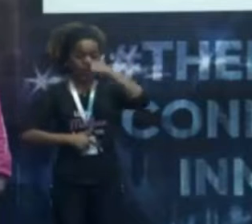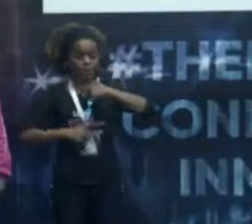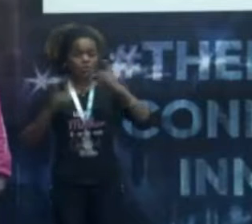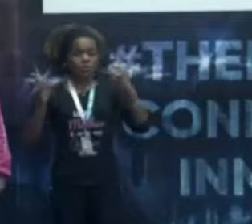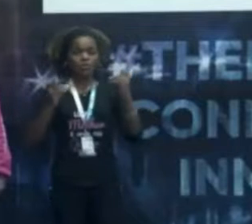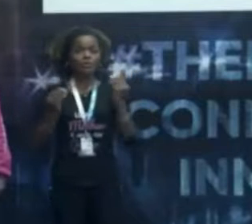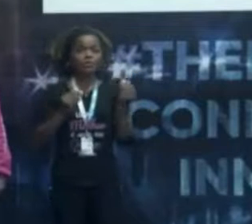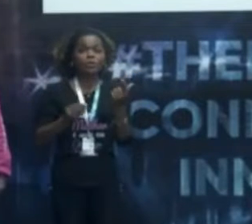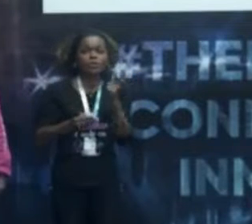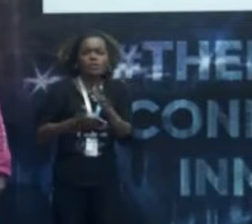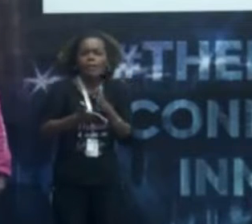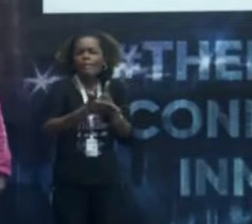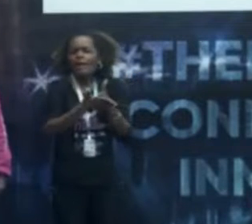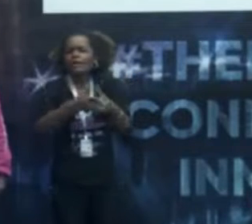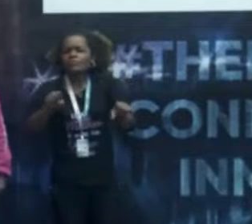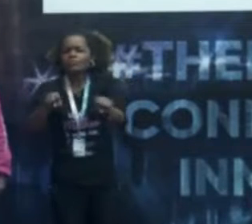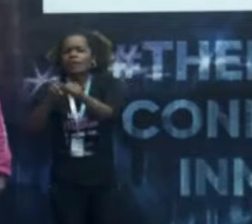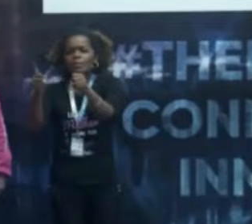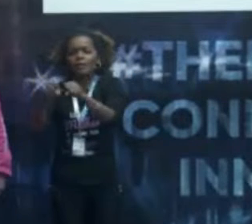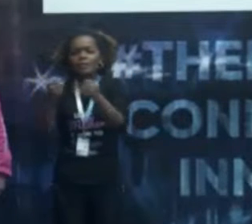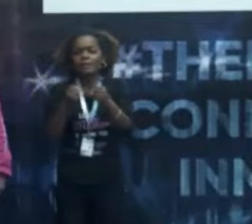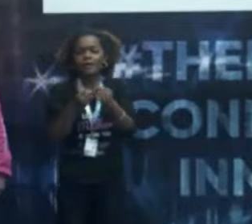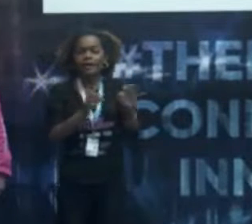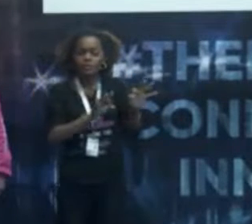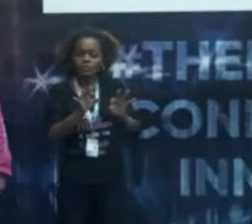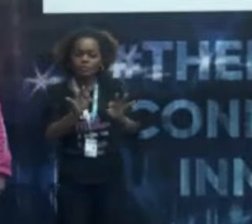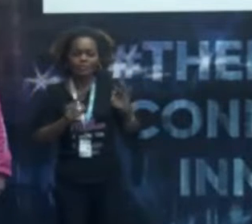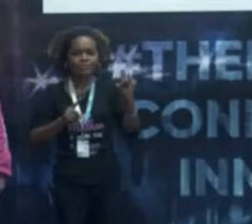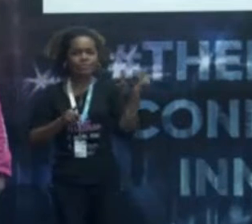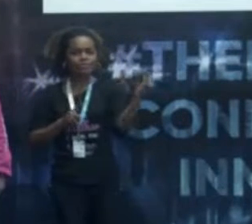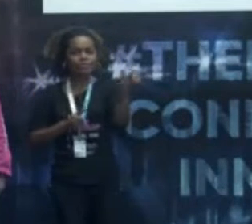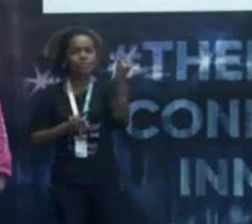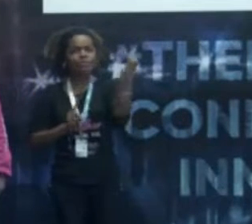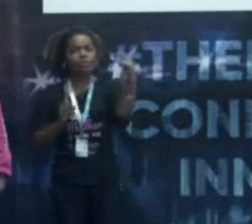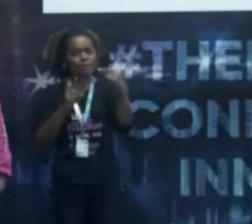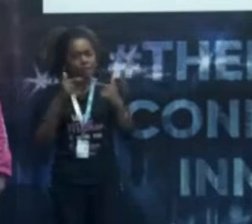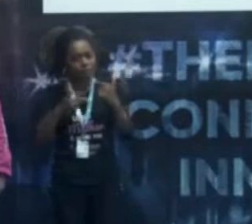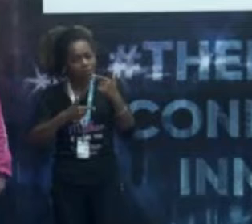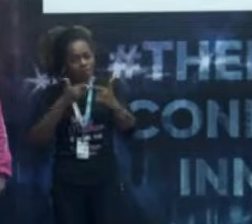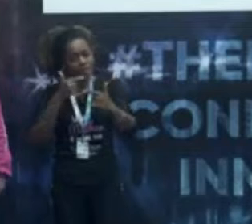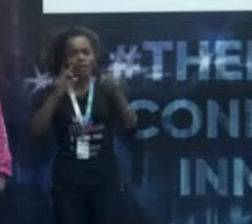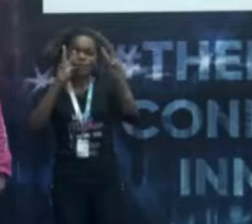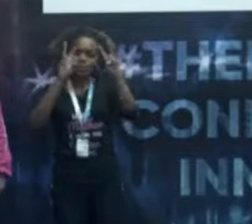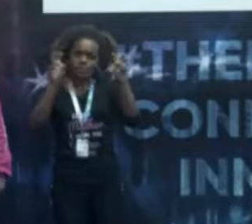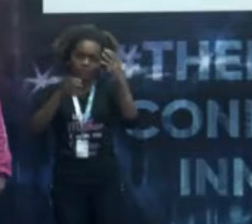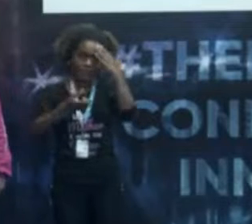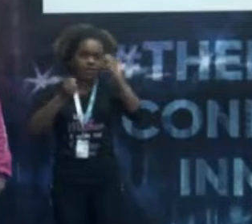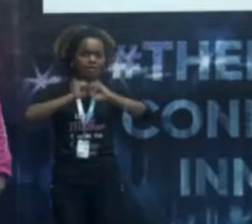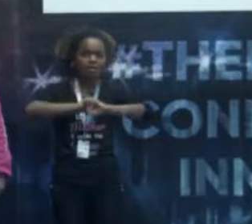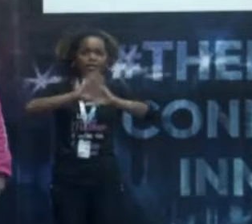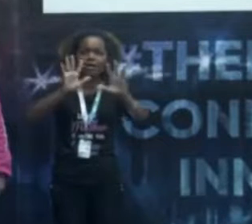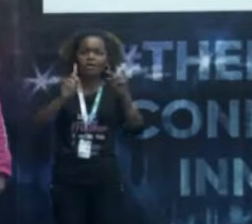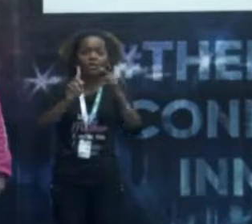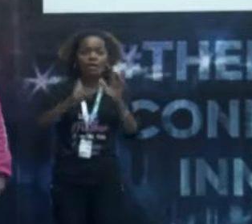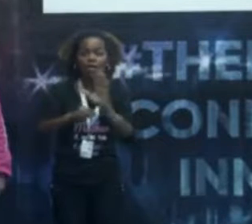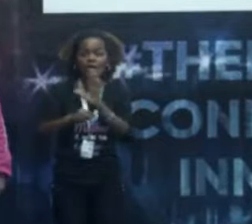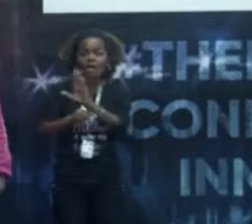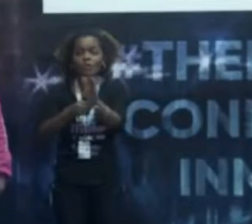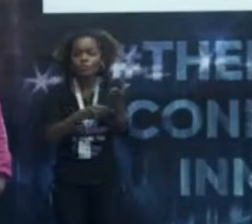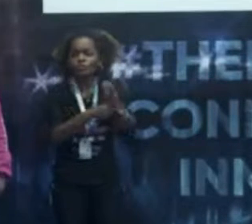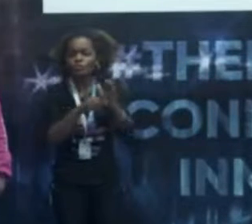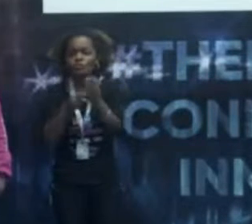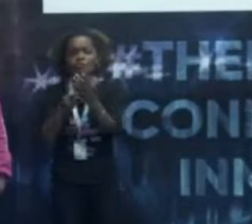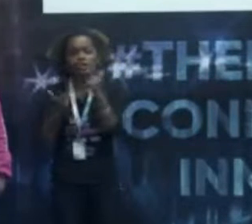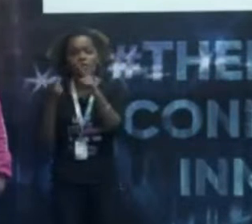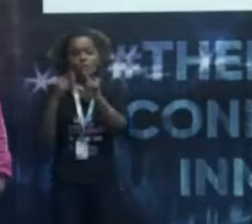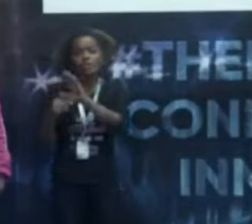foi um dos processos fundamentais para me levar a trabalhar com esse tema, a entender que, de fato, eu poderia colaborar a partir dessa perspectiva e ajudar